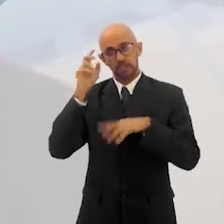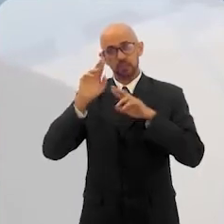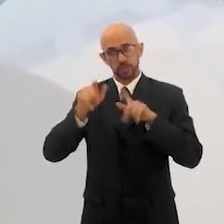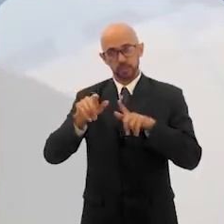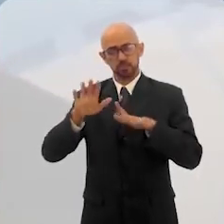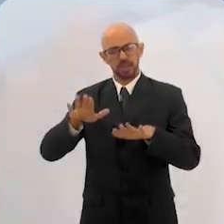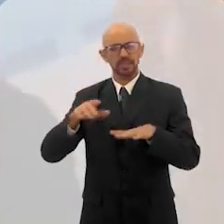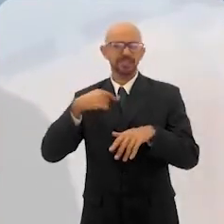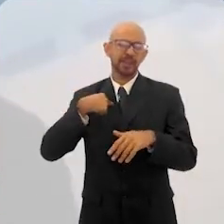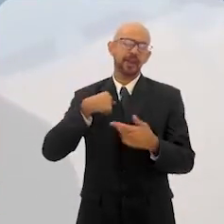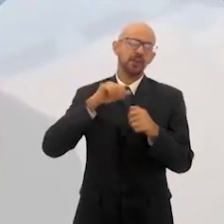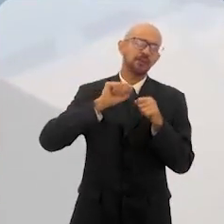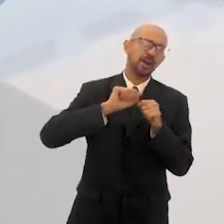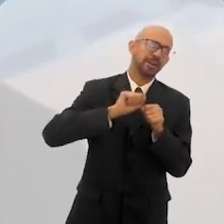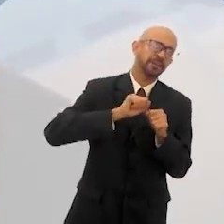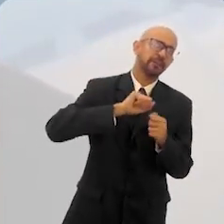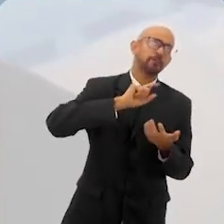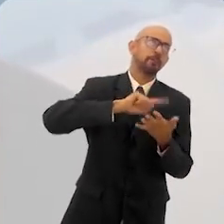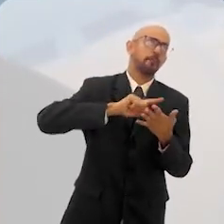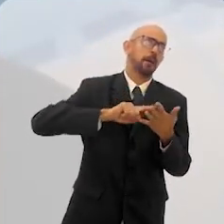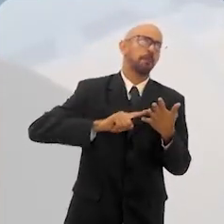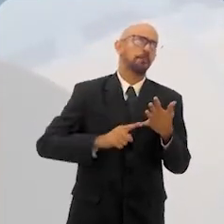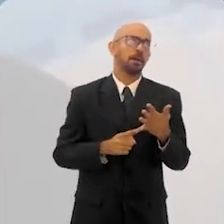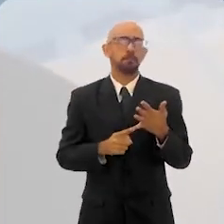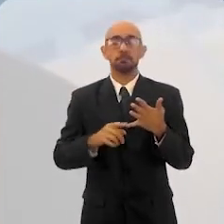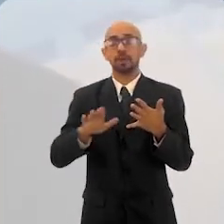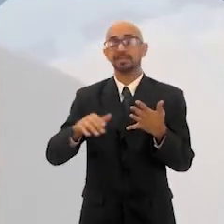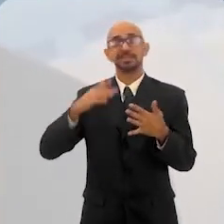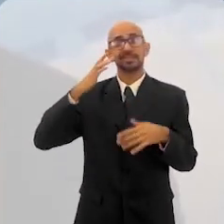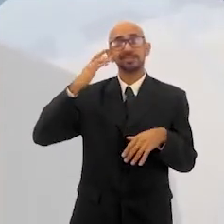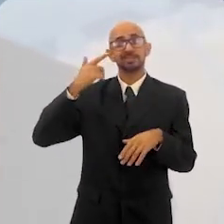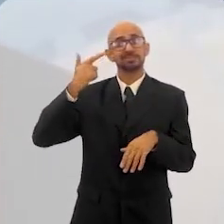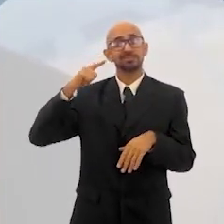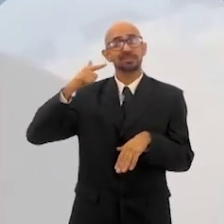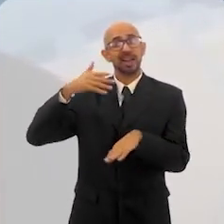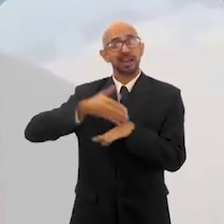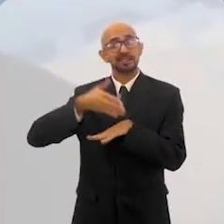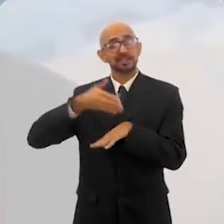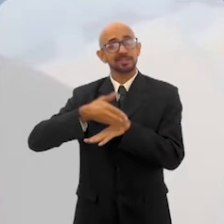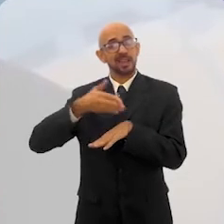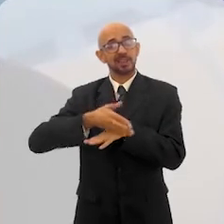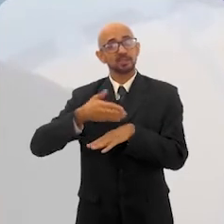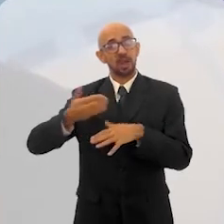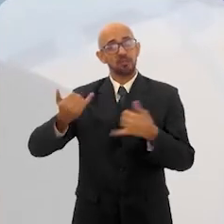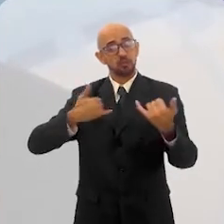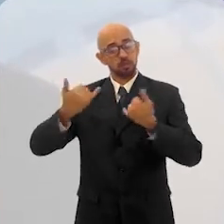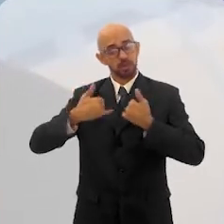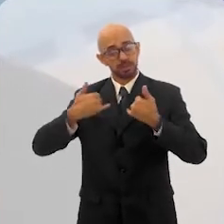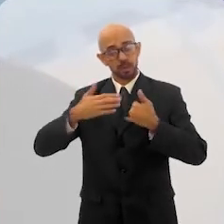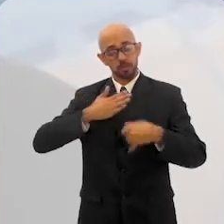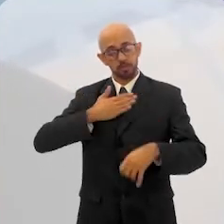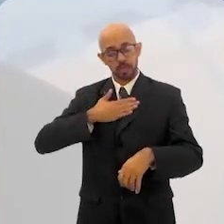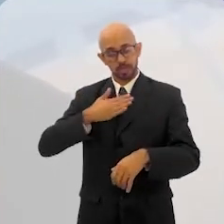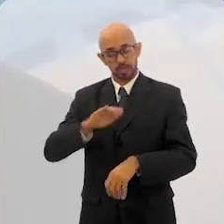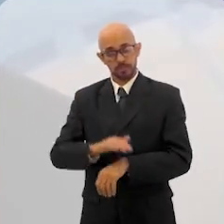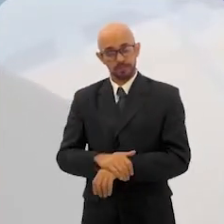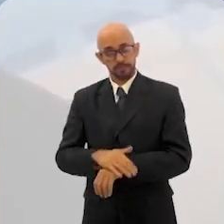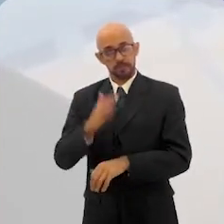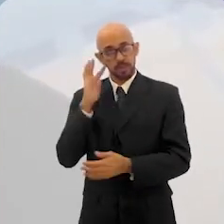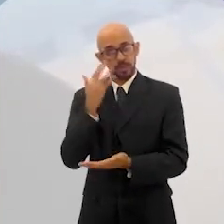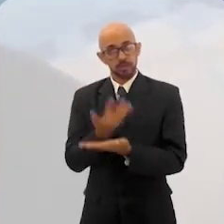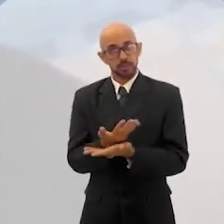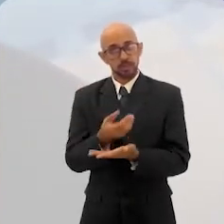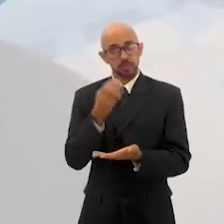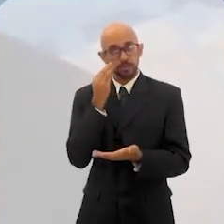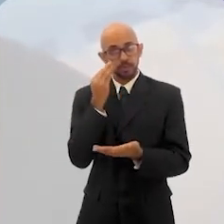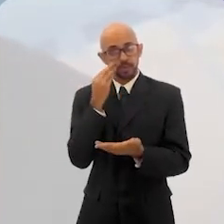mas eu faria isso, mas eu faria aquilo, mas as pessoas não têm o acesso à informação que a gente tem. Então, por exemplo, em uma tomada de decisão, eu tento